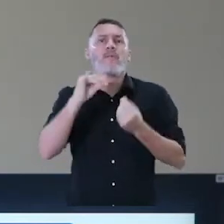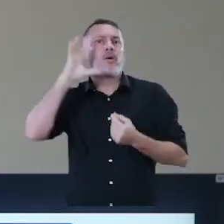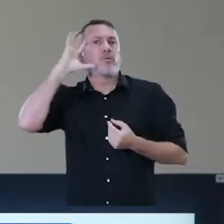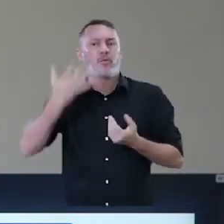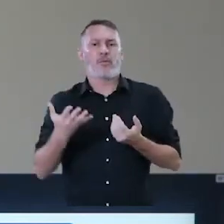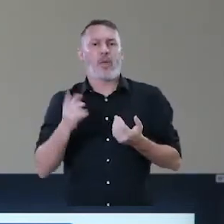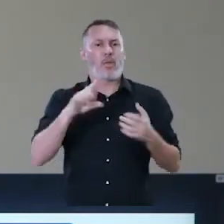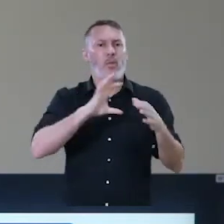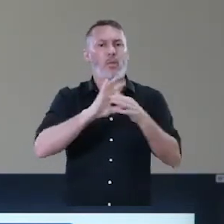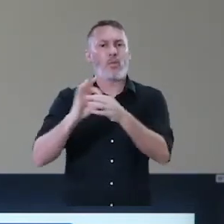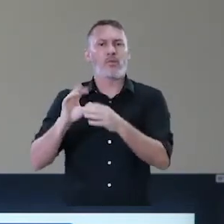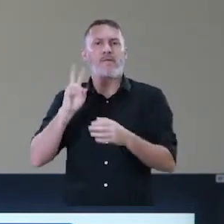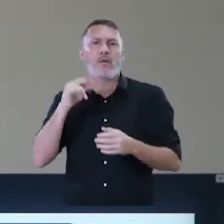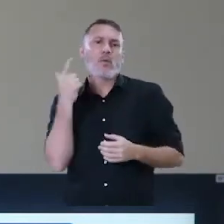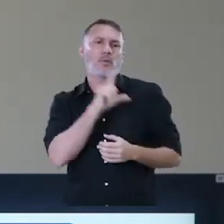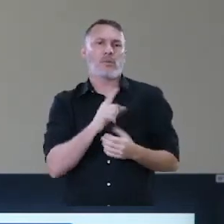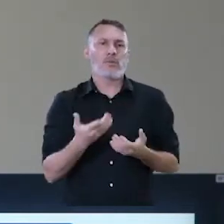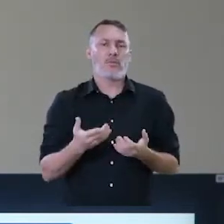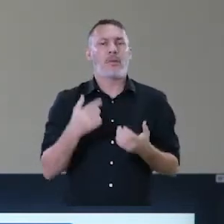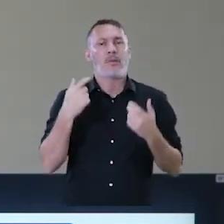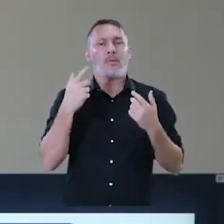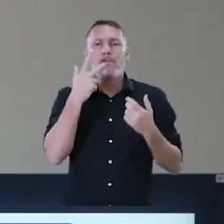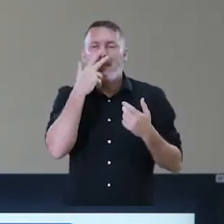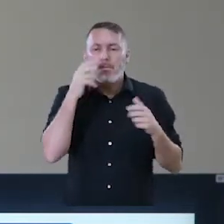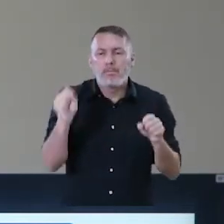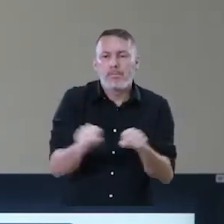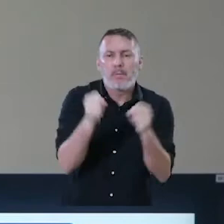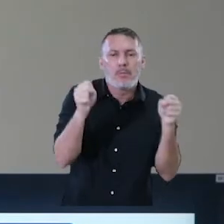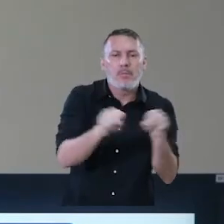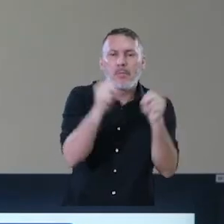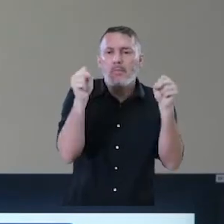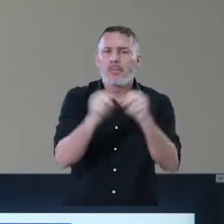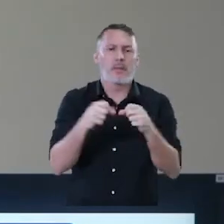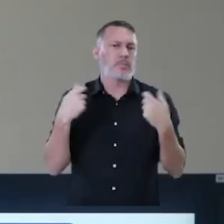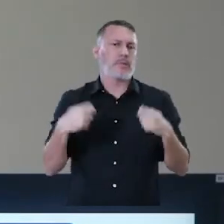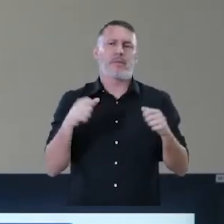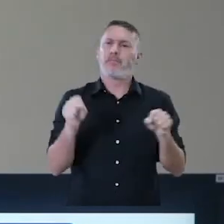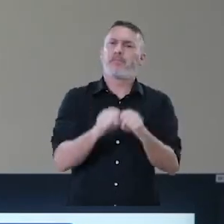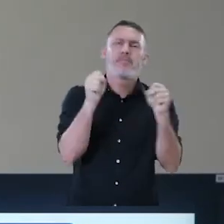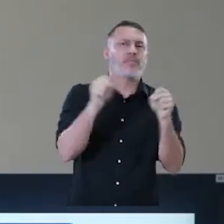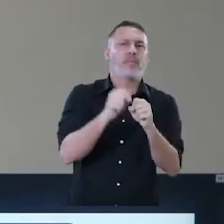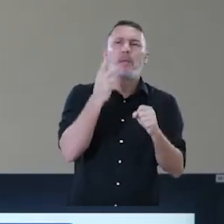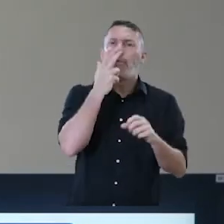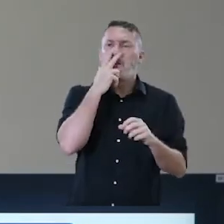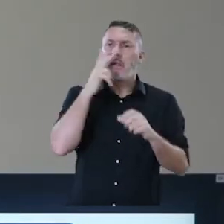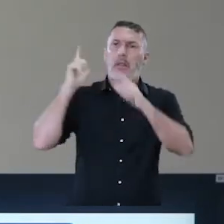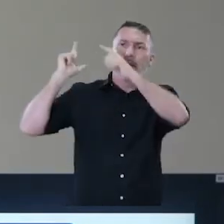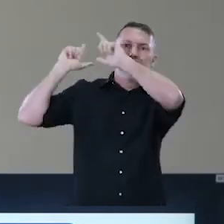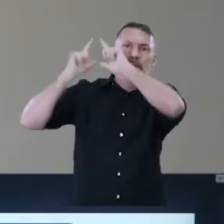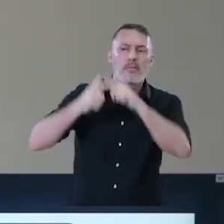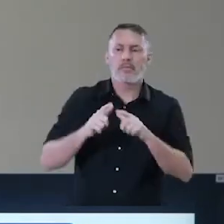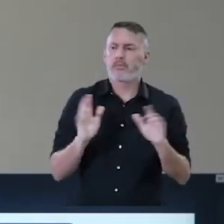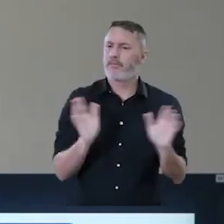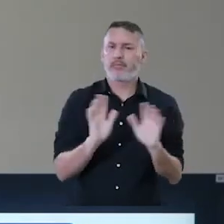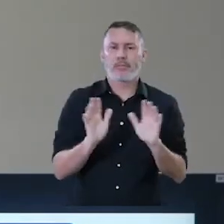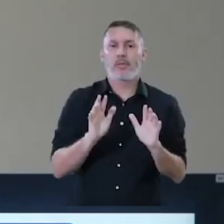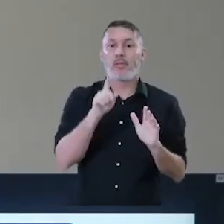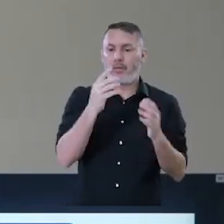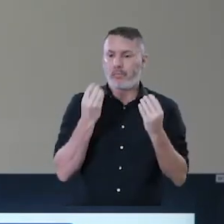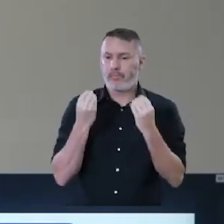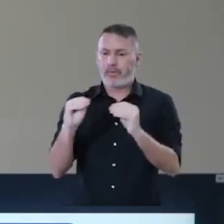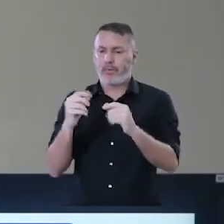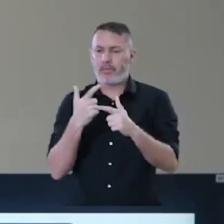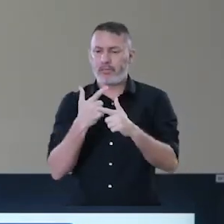a retomada do tema ou da contextualização, seja desconstruído ou desconstruída, há de ser, aí